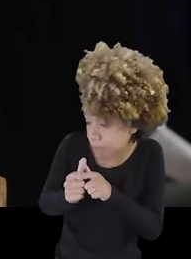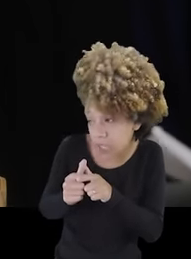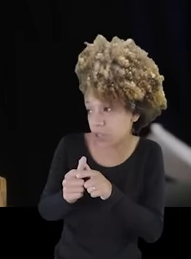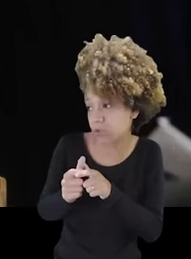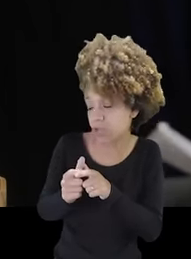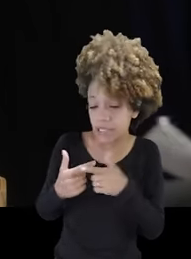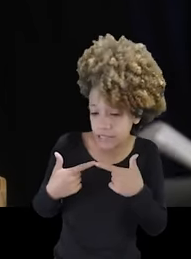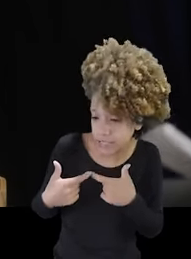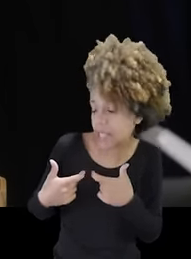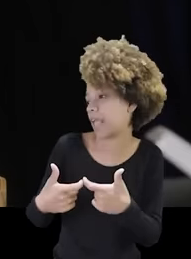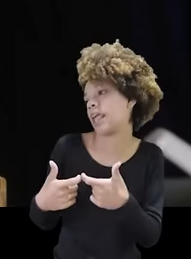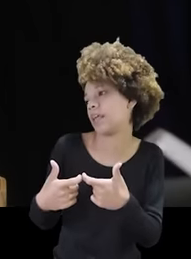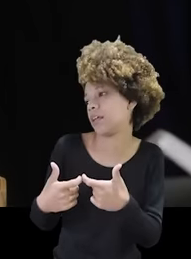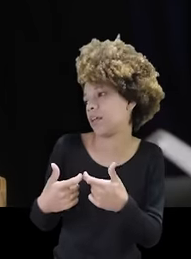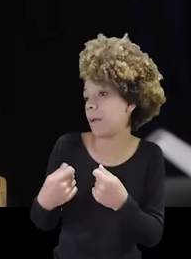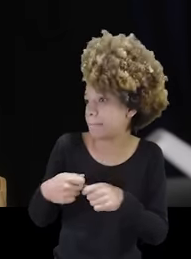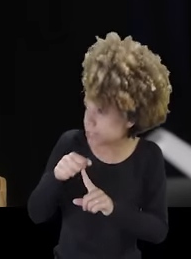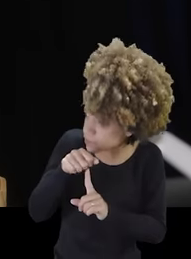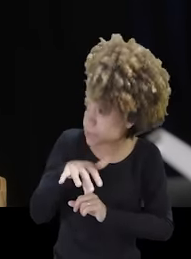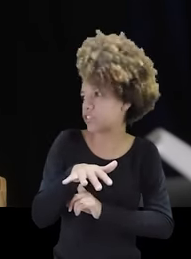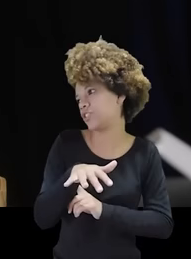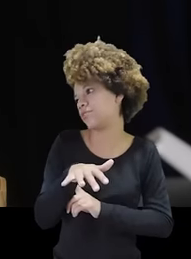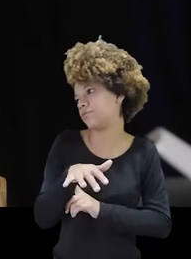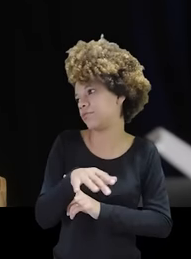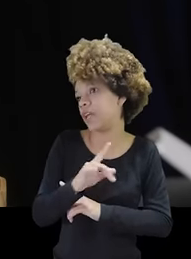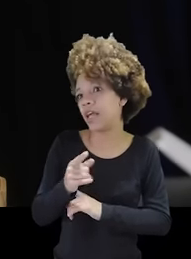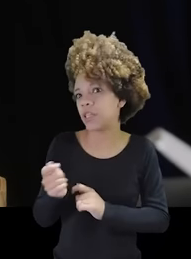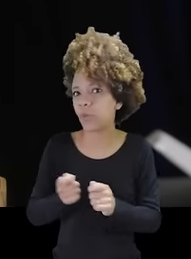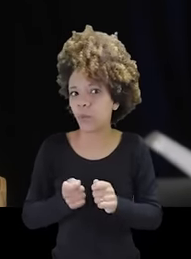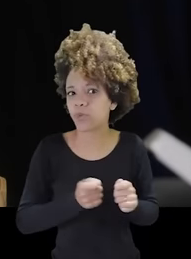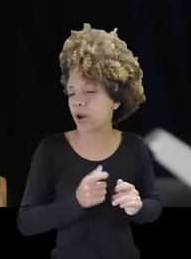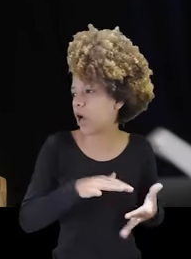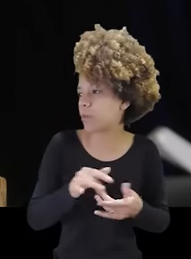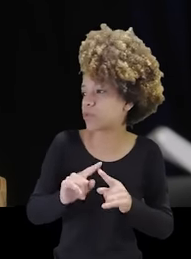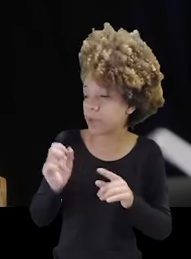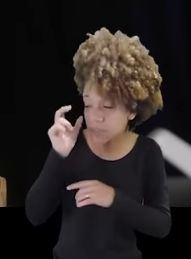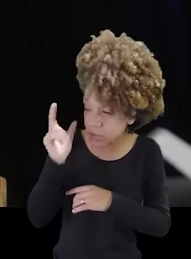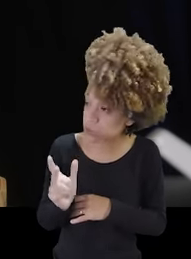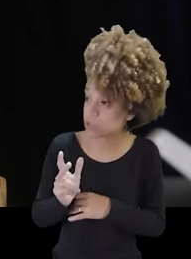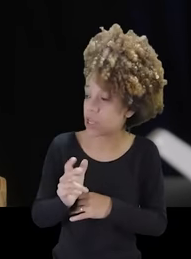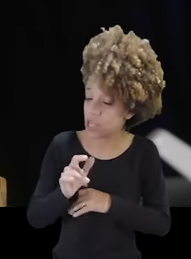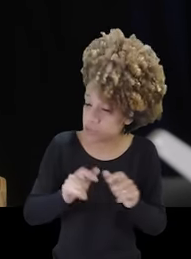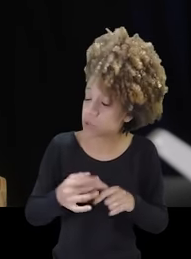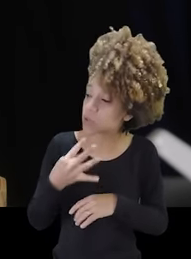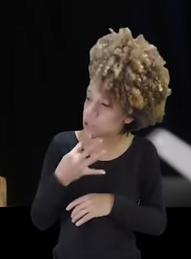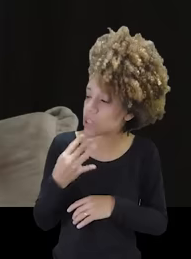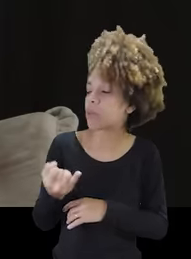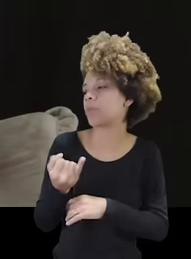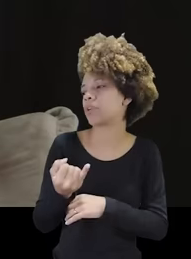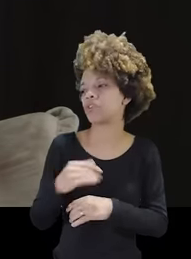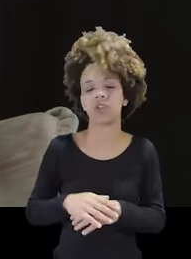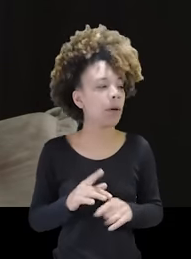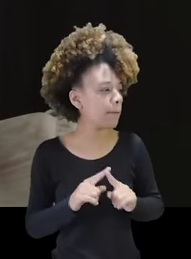faz pequenos que tá em guerra eles têm que expandir assim não o denominar territórios mas a cultura né pessoas conhecerem eles é muito